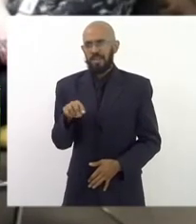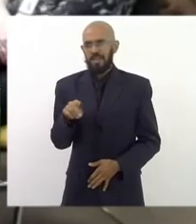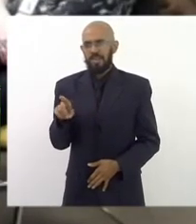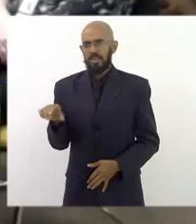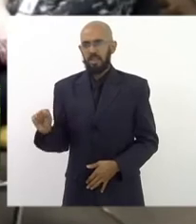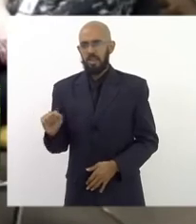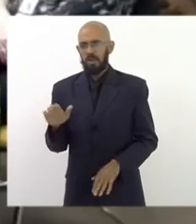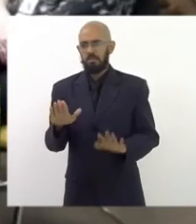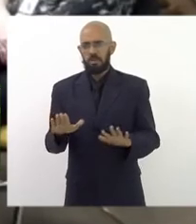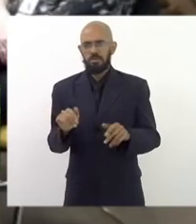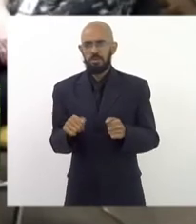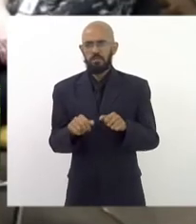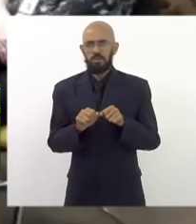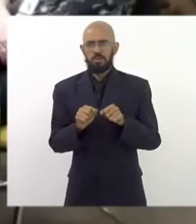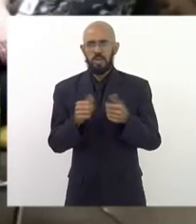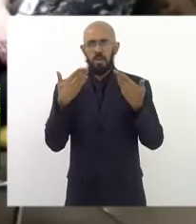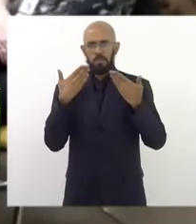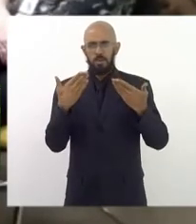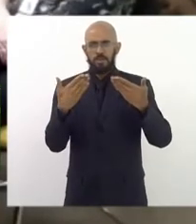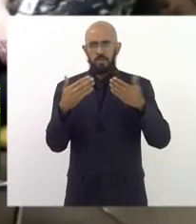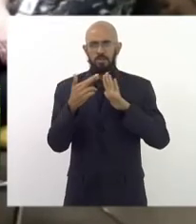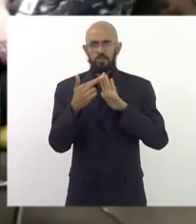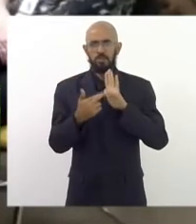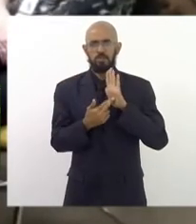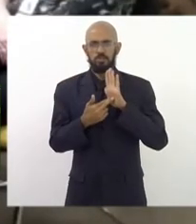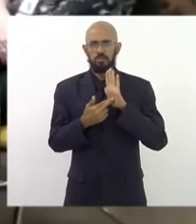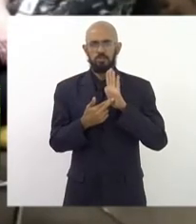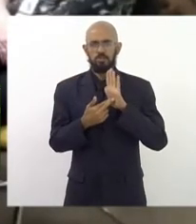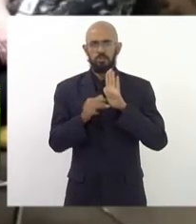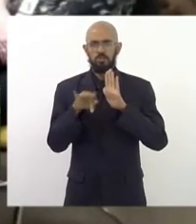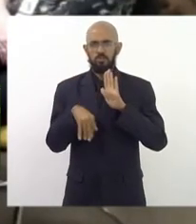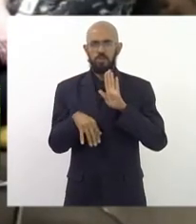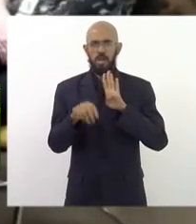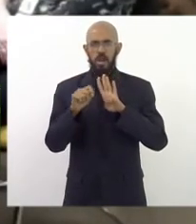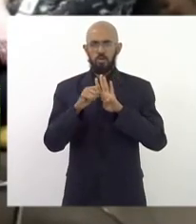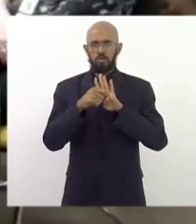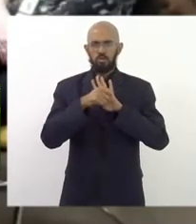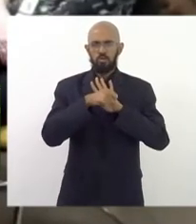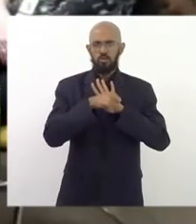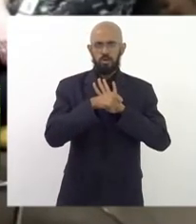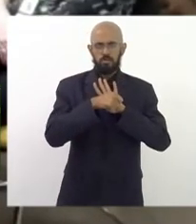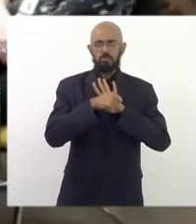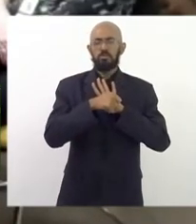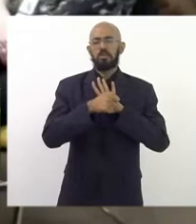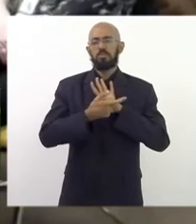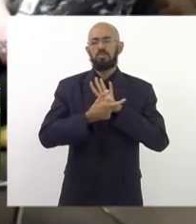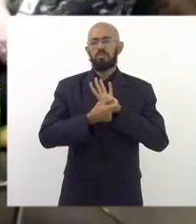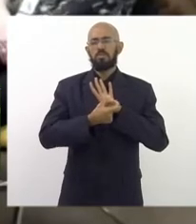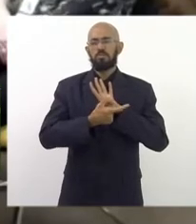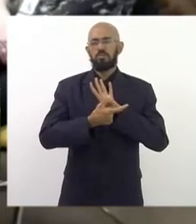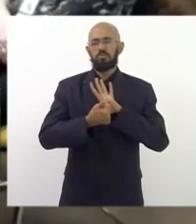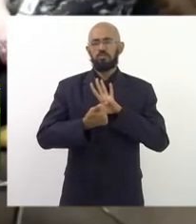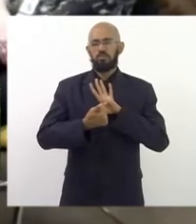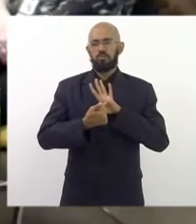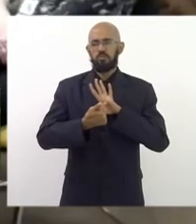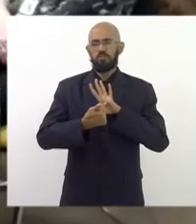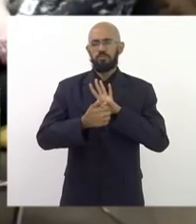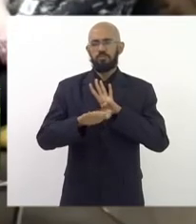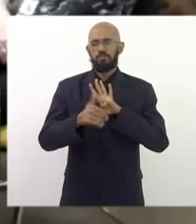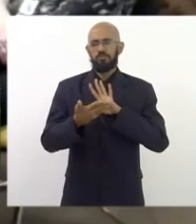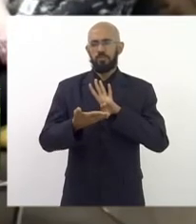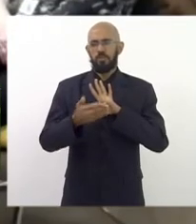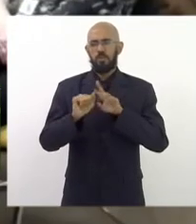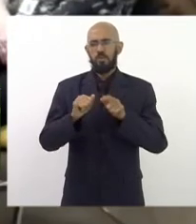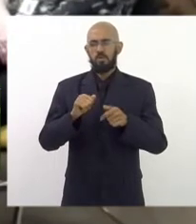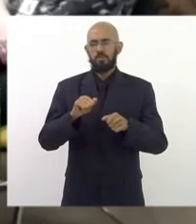ausente do cargo, mas para fazer a apresentação do relatório do quarto quadrimestre. A questão